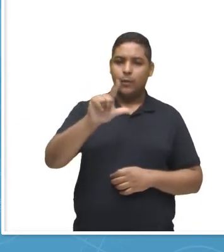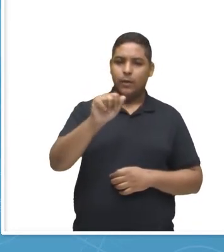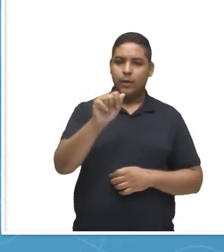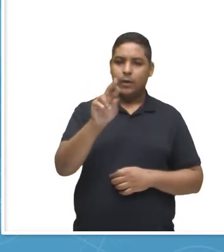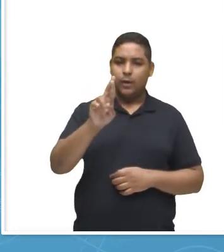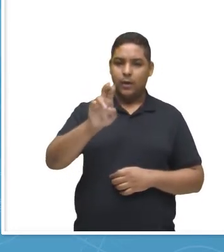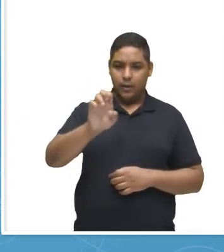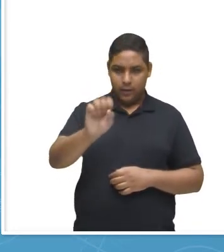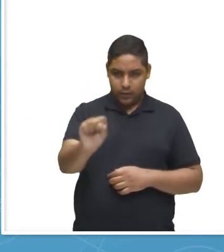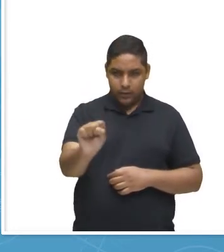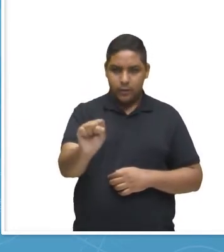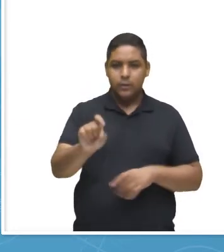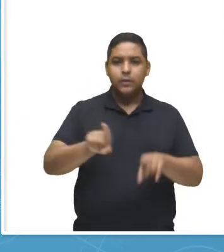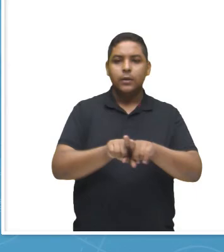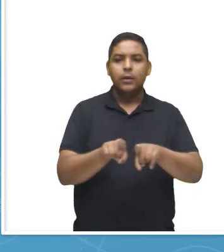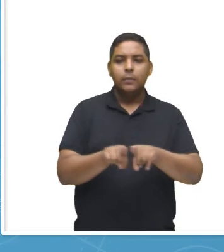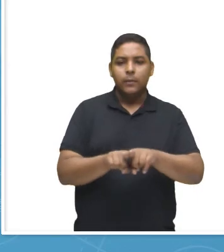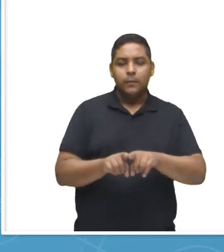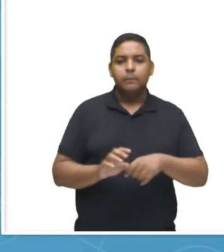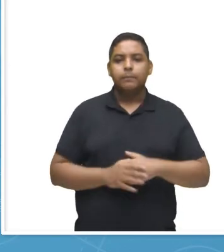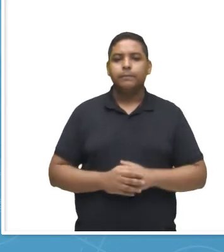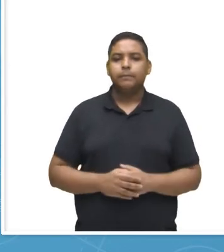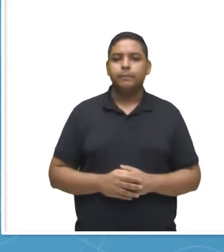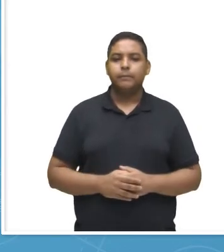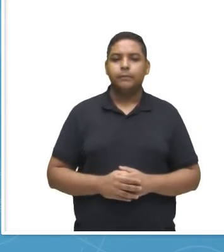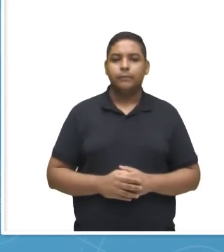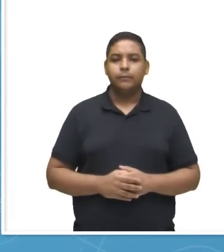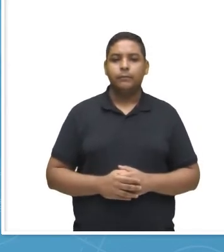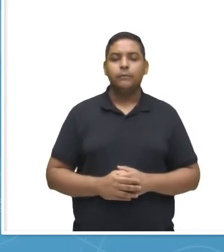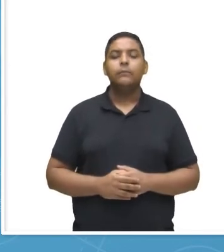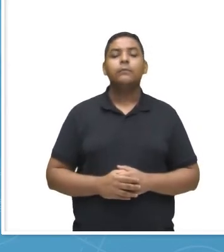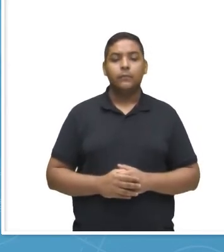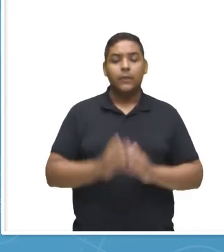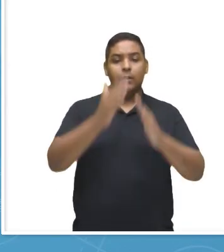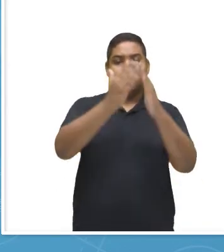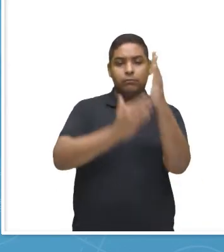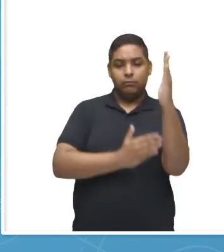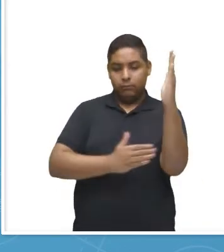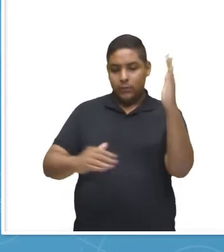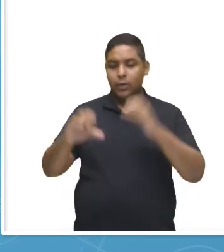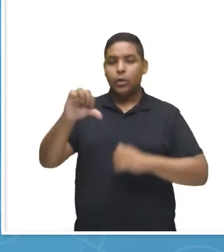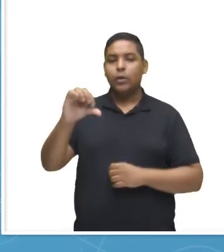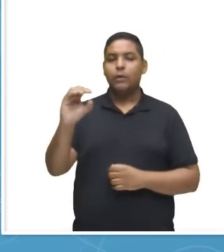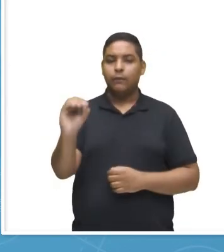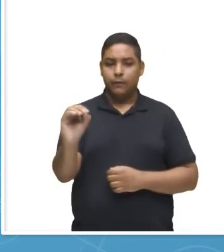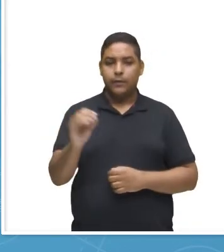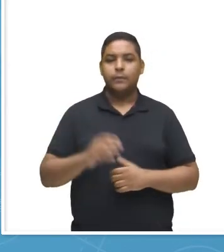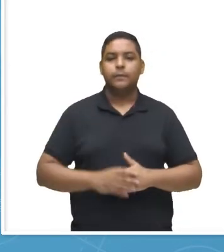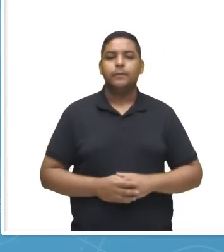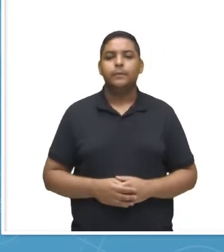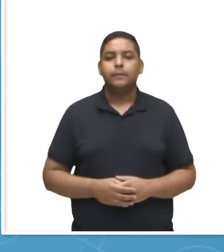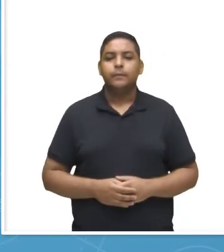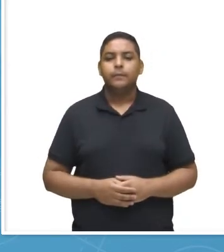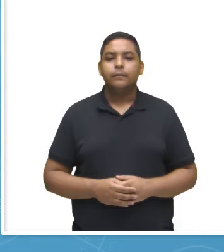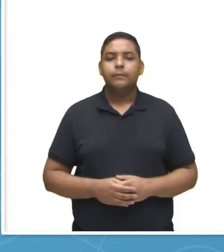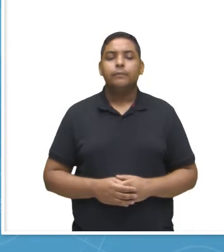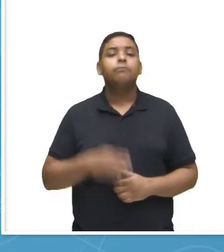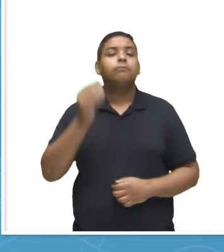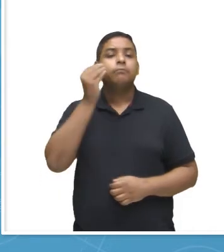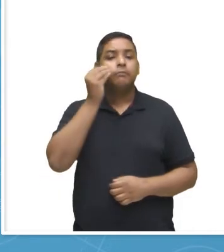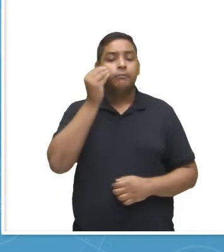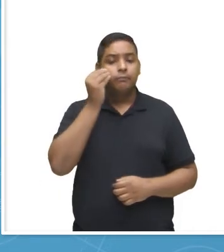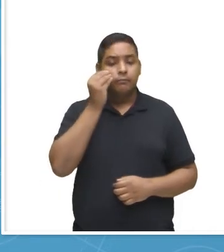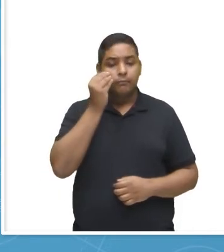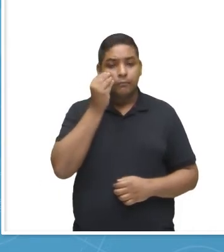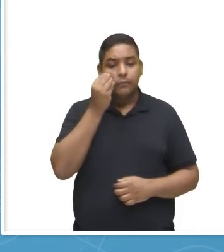são coplanares e formam ângulos de 90 graus. Beleza? Vamos então agora para a nossa